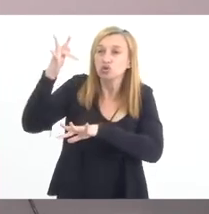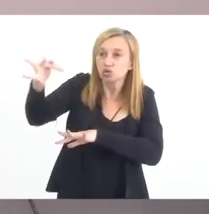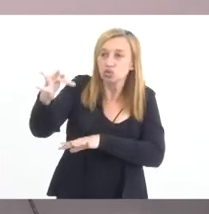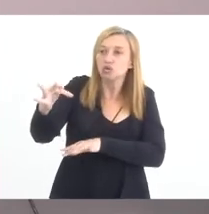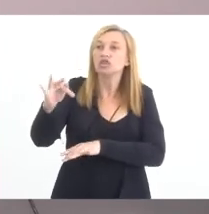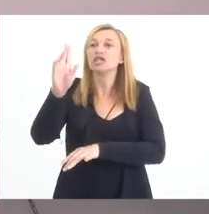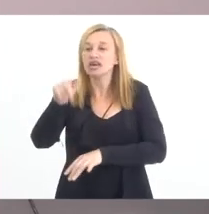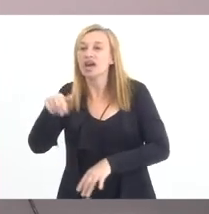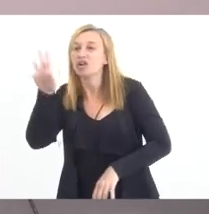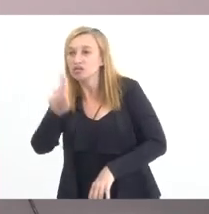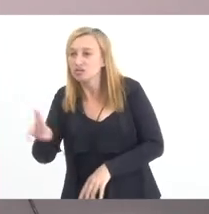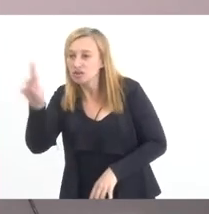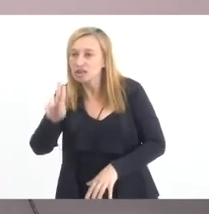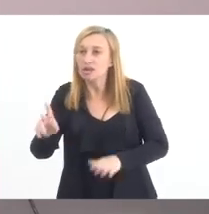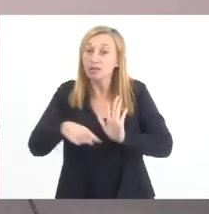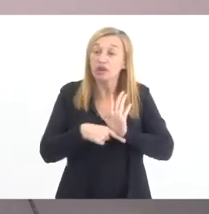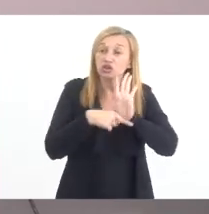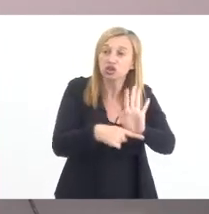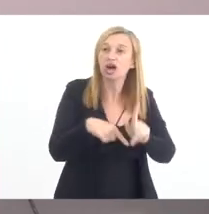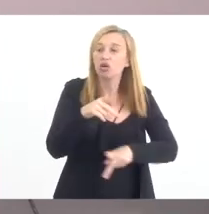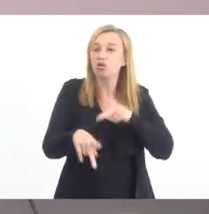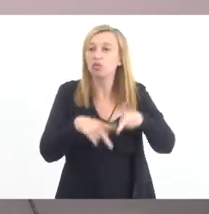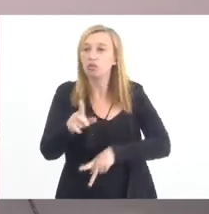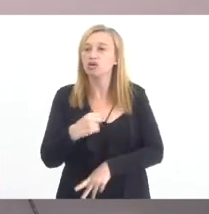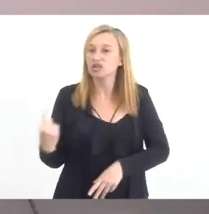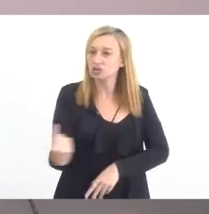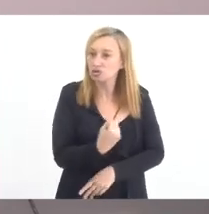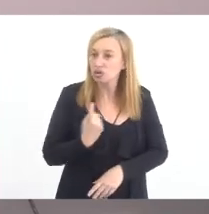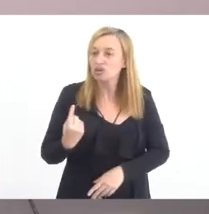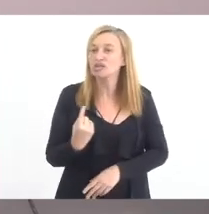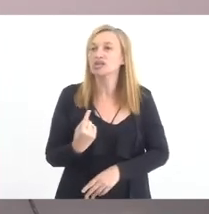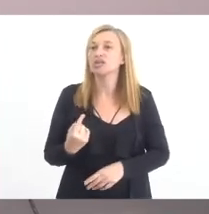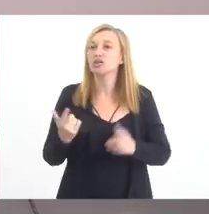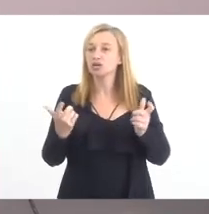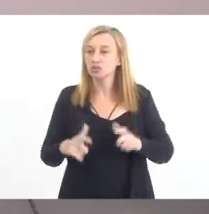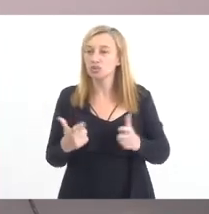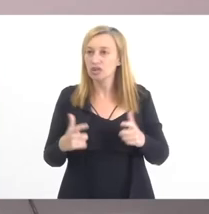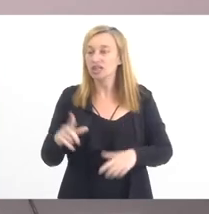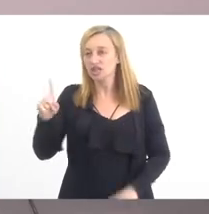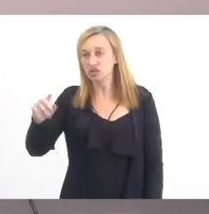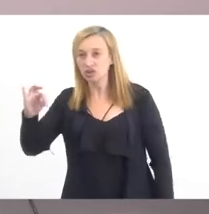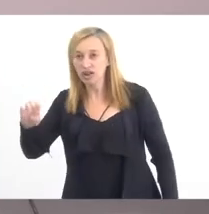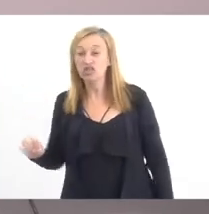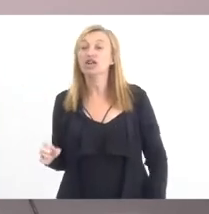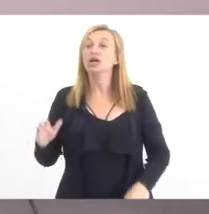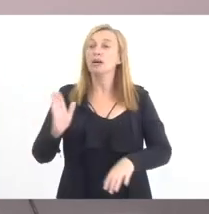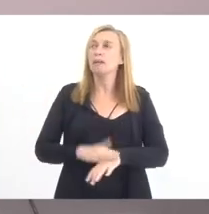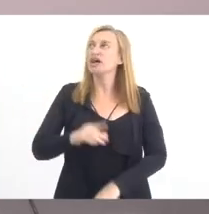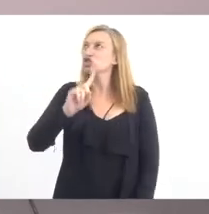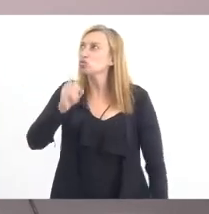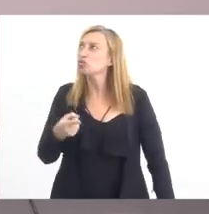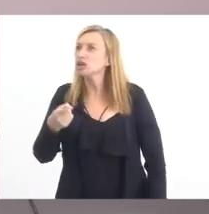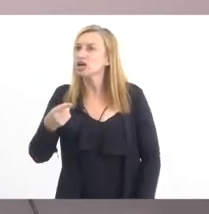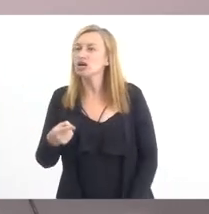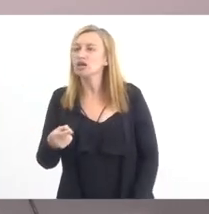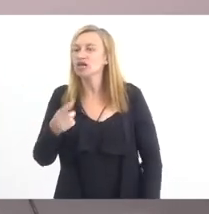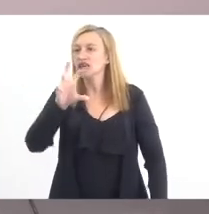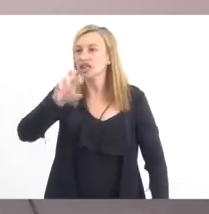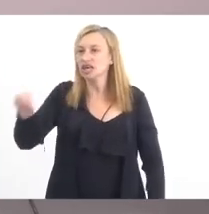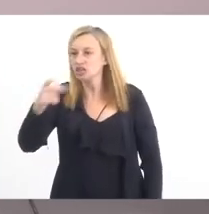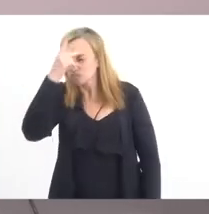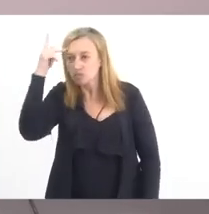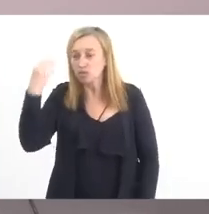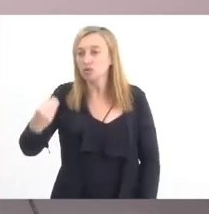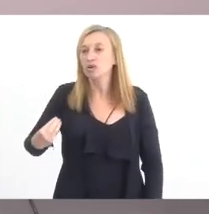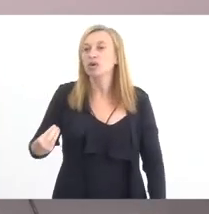era a universidade para atender a população da nossa região da Zona Oeste, que é de mais de 1.500.000 habitantes. O